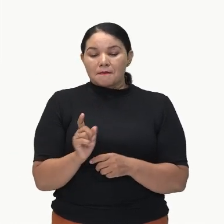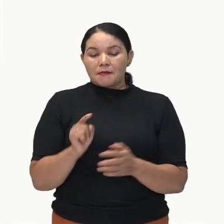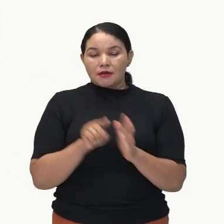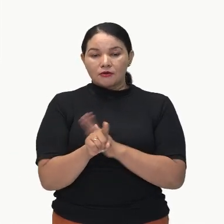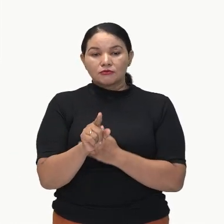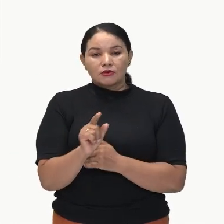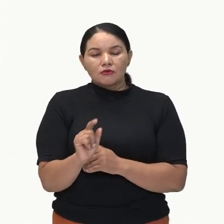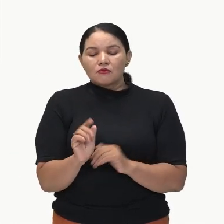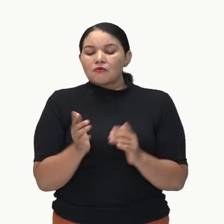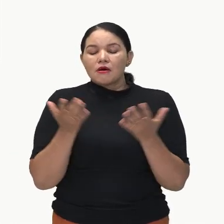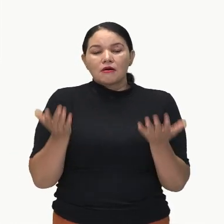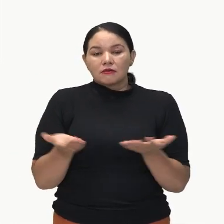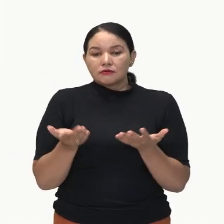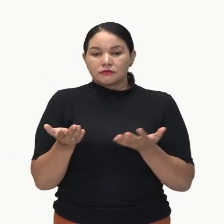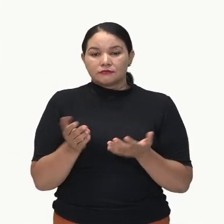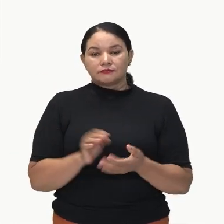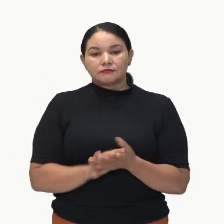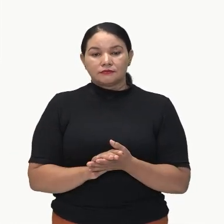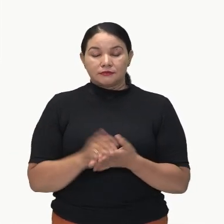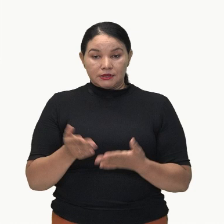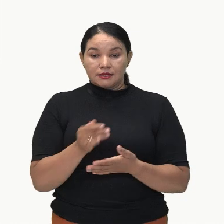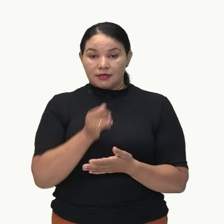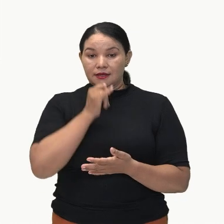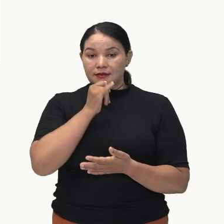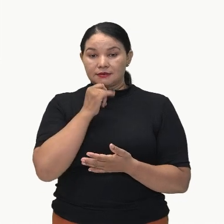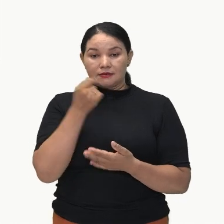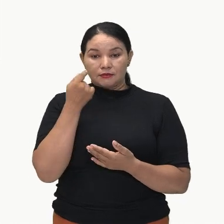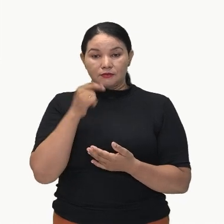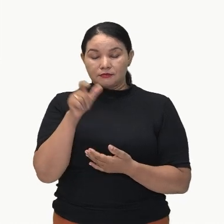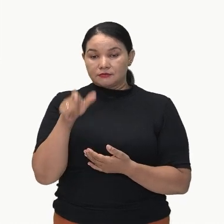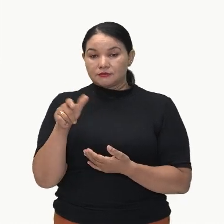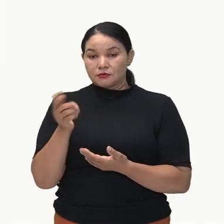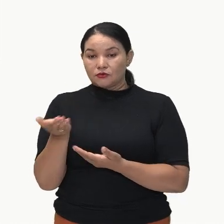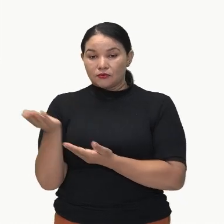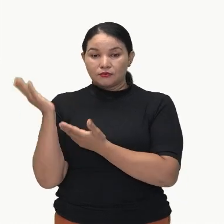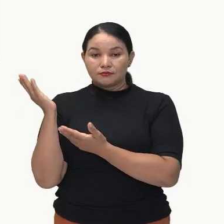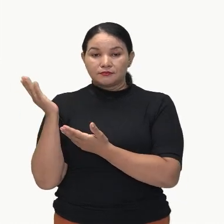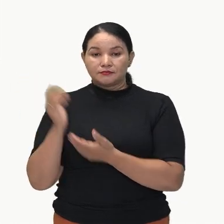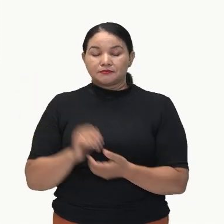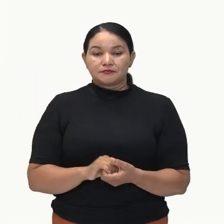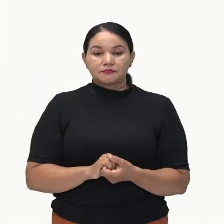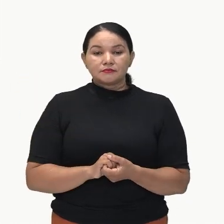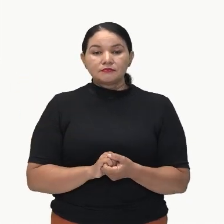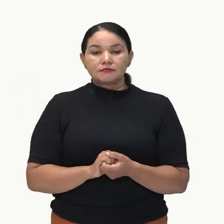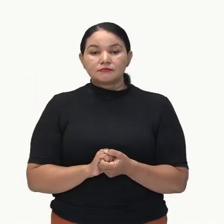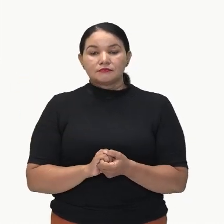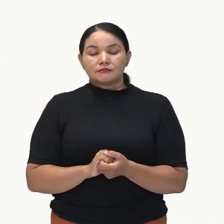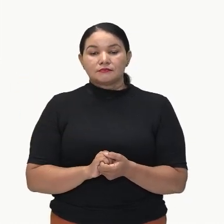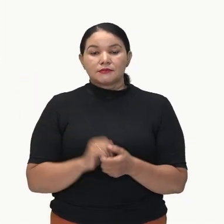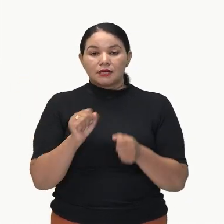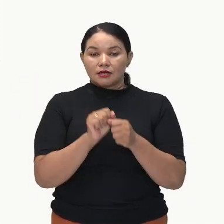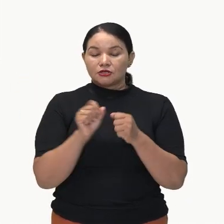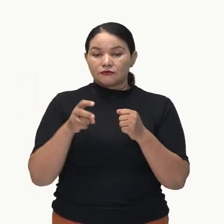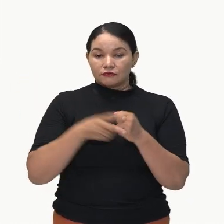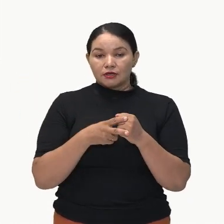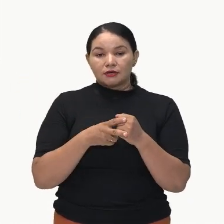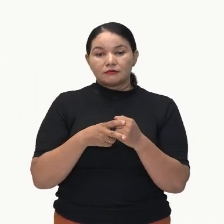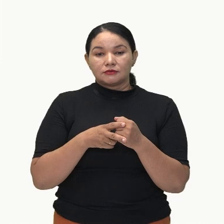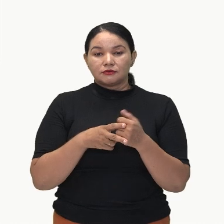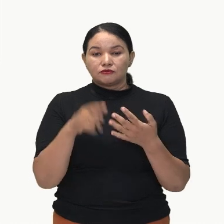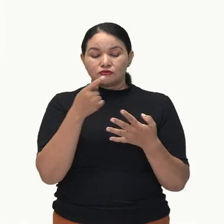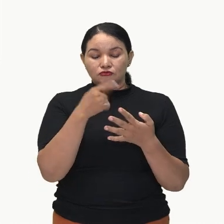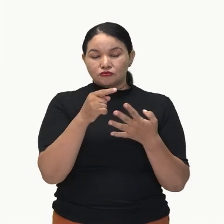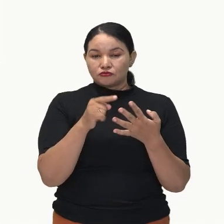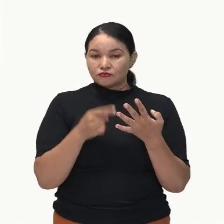bom? E aí eu tenho vários exemplos aqui no nosso grupo. Ahora, tarde, hoy, ayer,